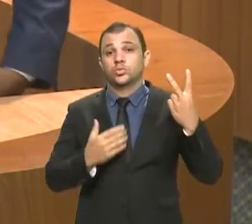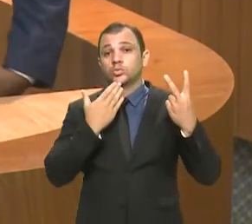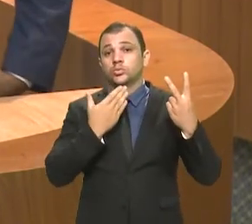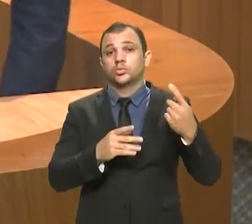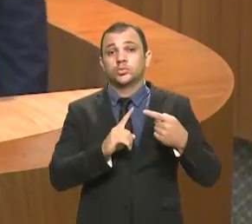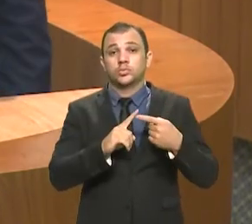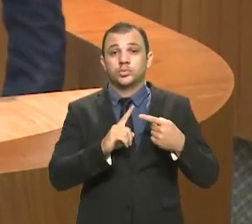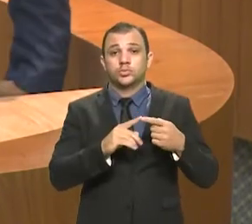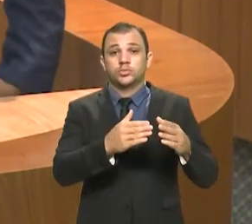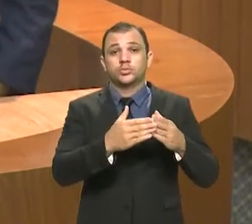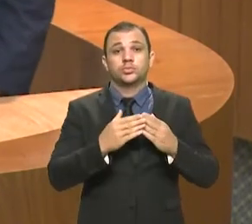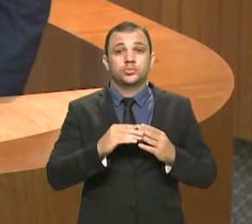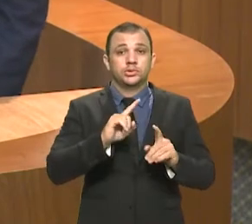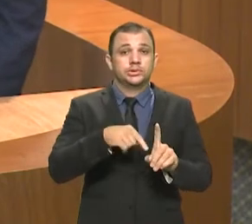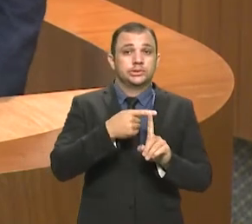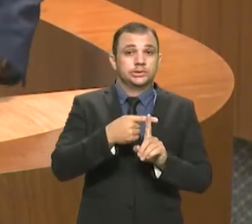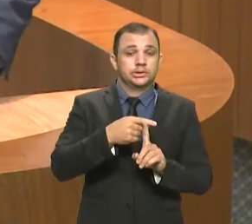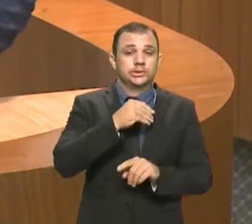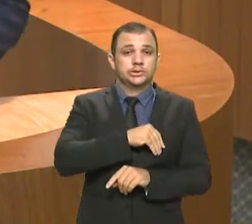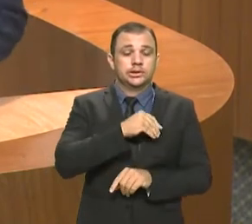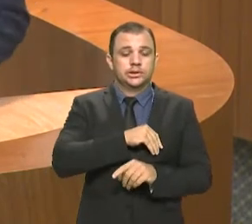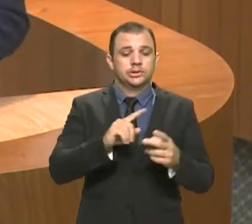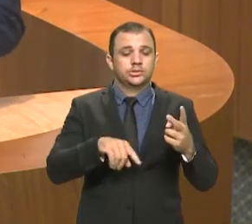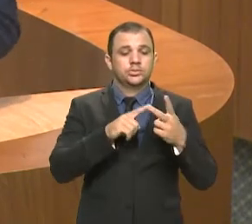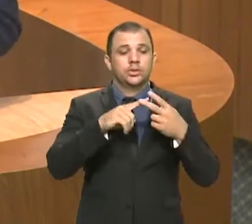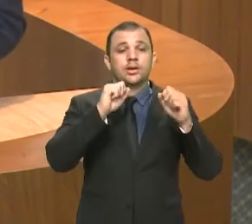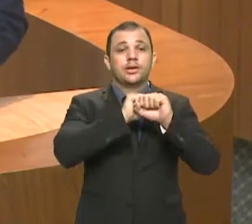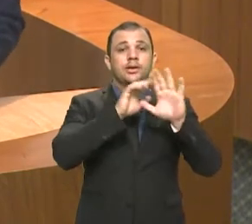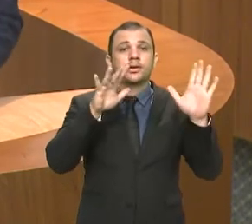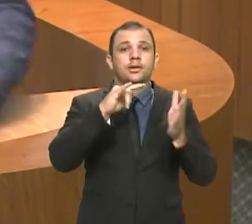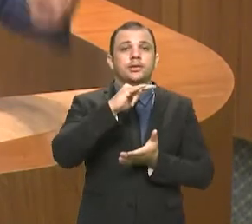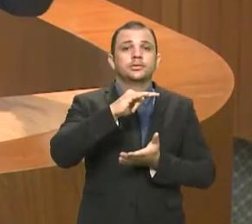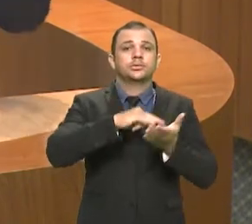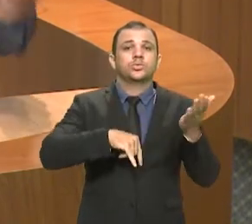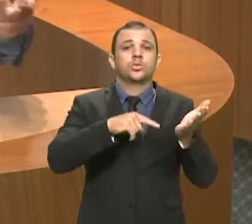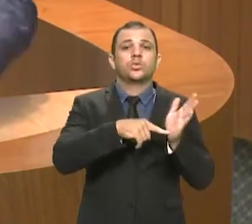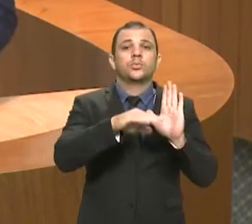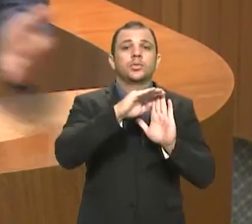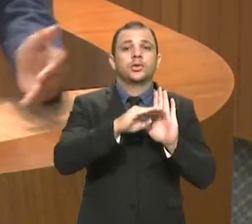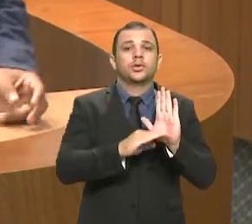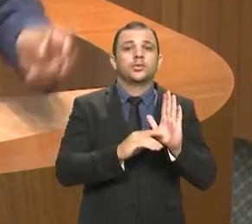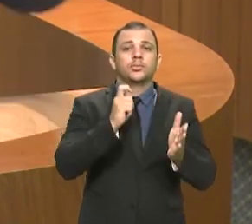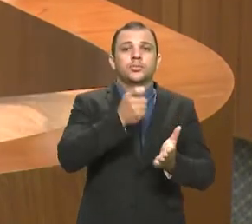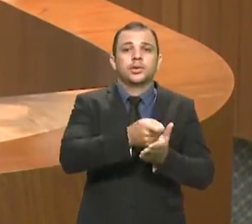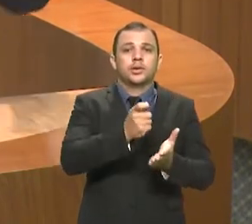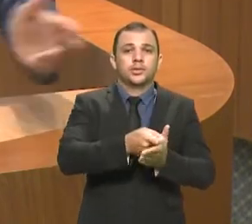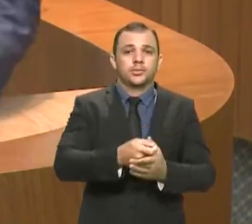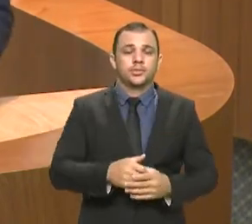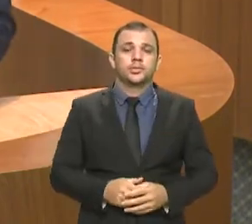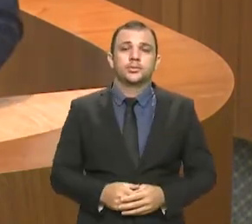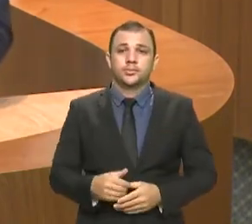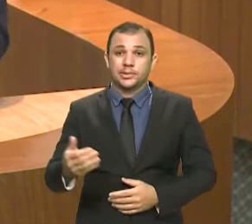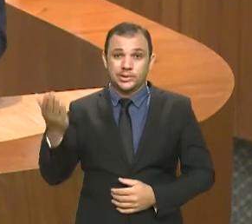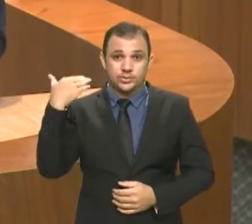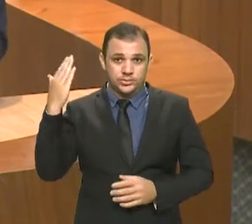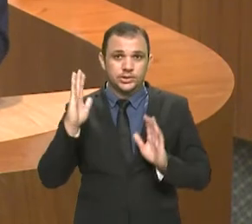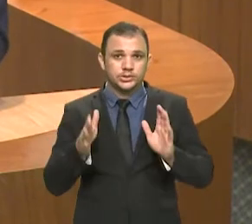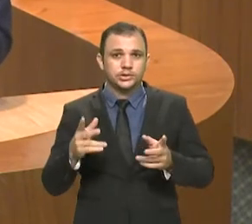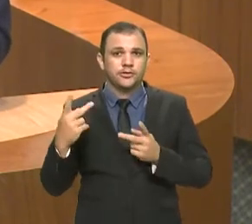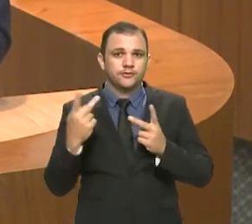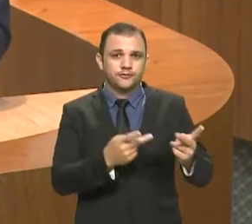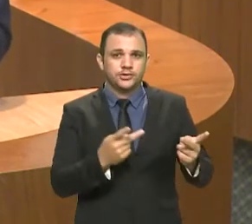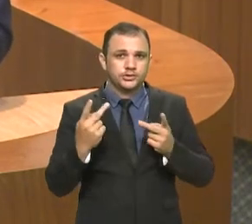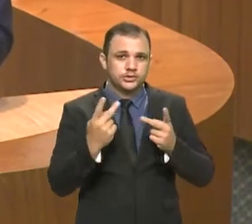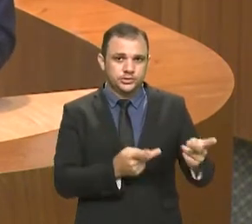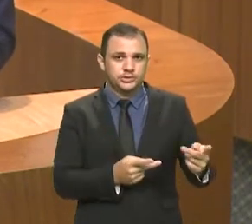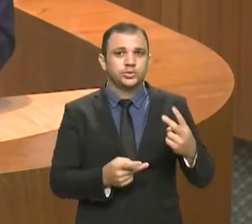solicitando transparência na folha de pagamento da cidade de Lagoa do Mato. Já estive nos últimos dias duas vezes na cidade de Lagoa do Mato